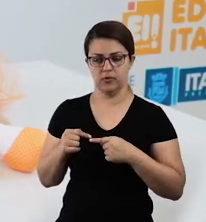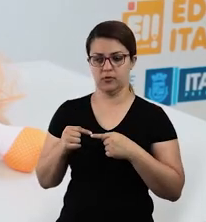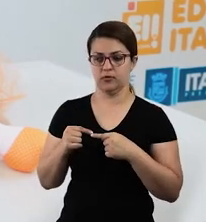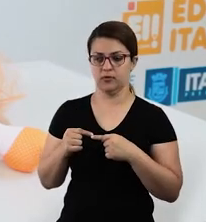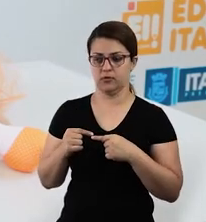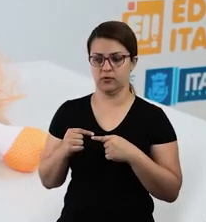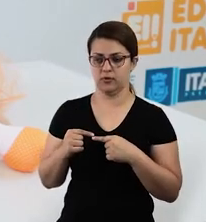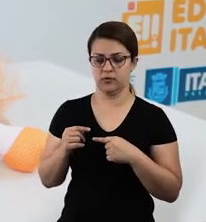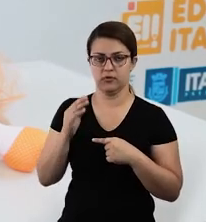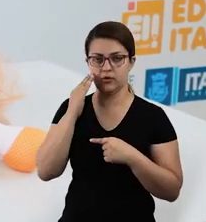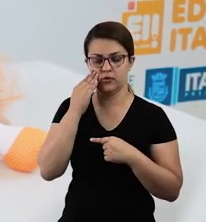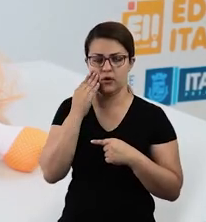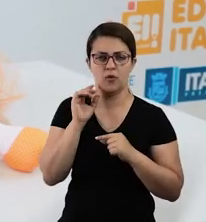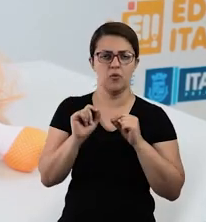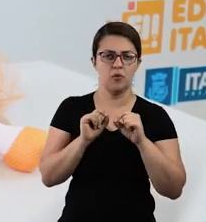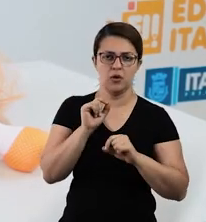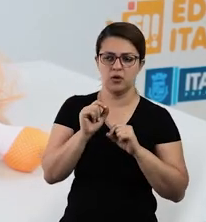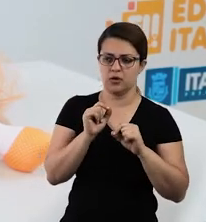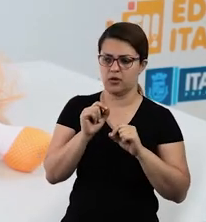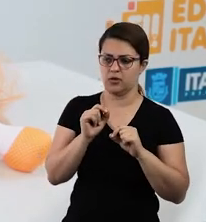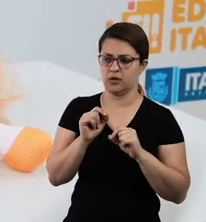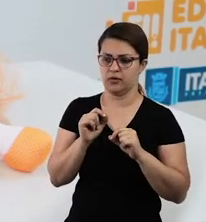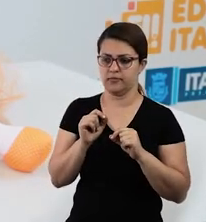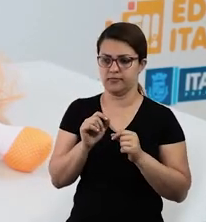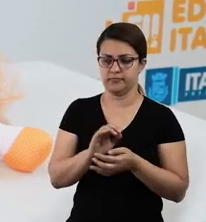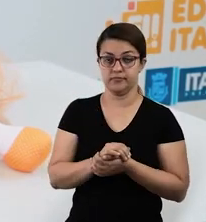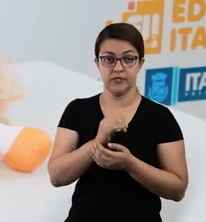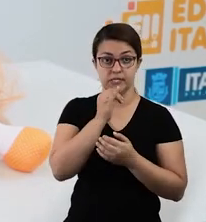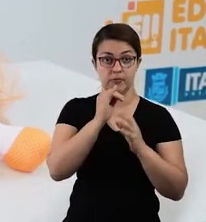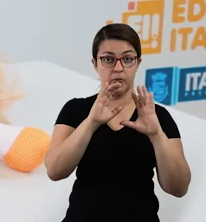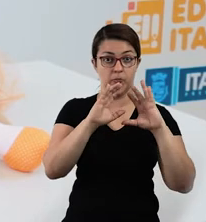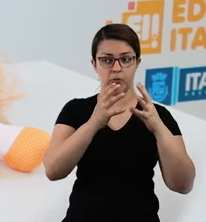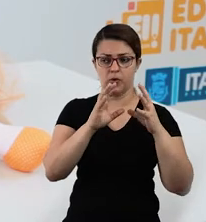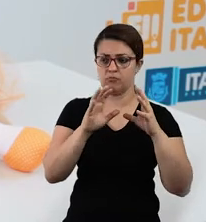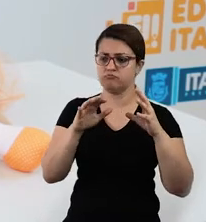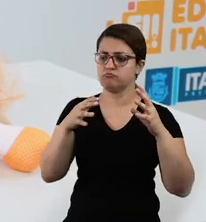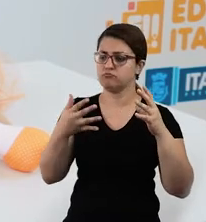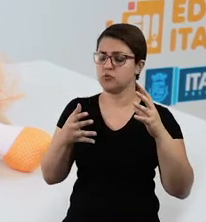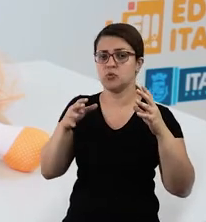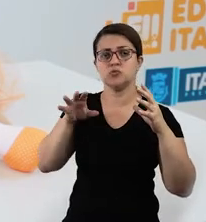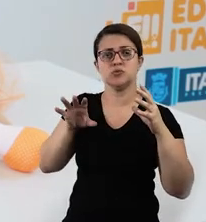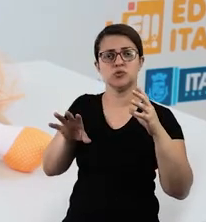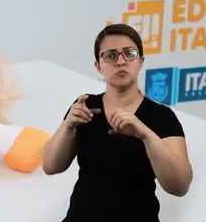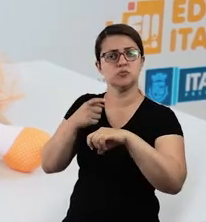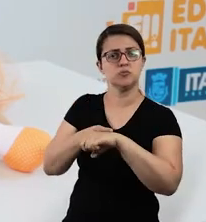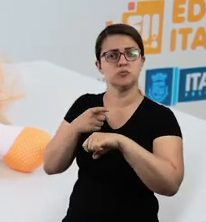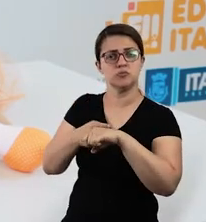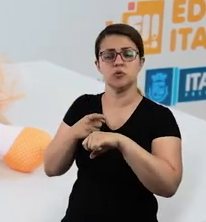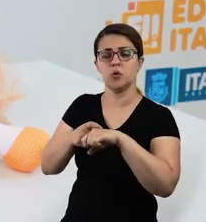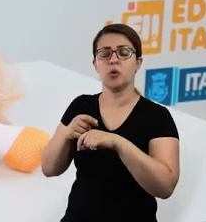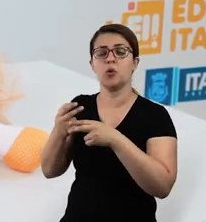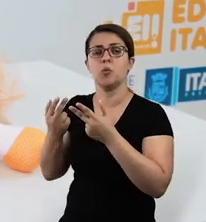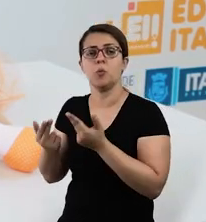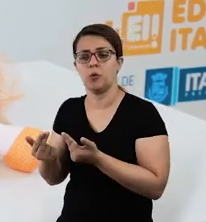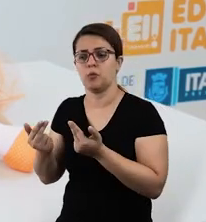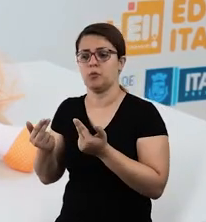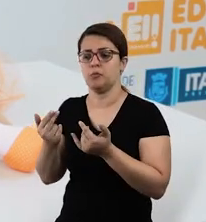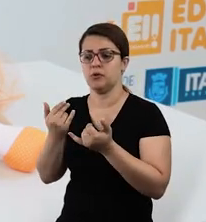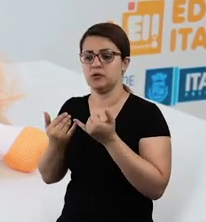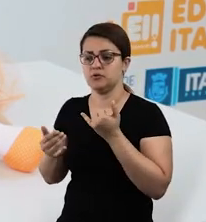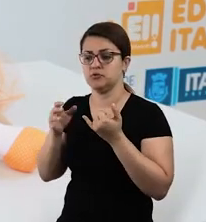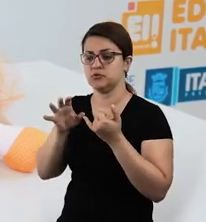ligação, entender o que ela tem a ver com essas imagens. Então, a bola, qual que é o sólido geométrico igual a